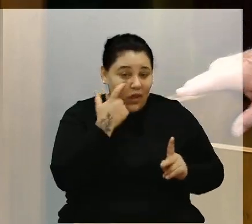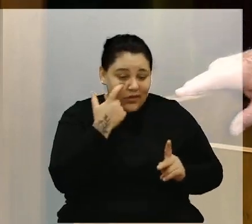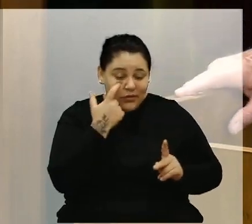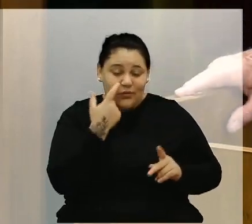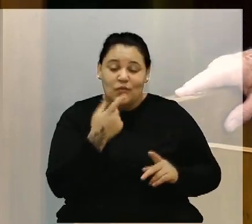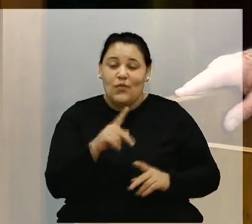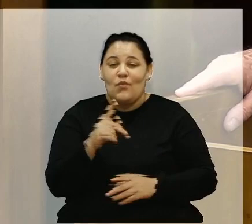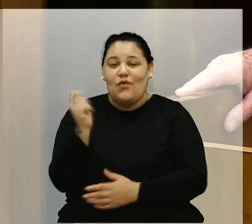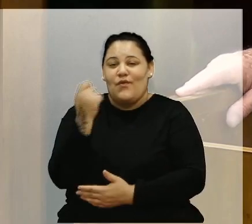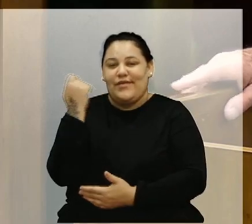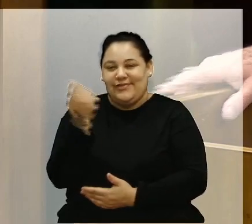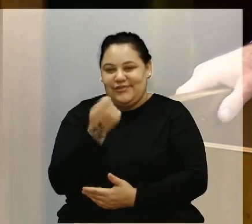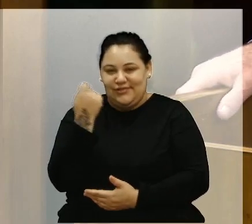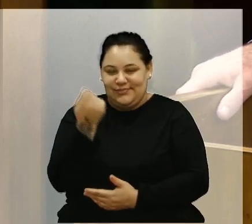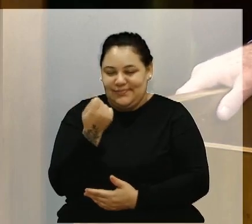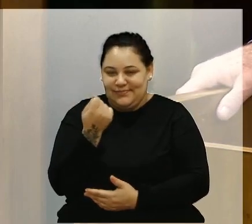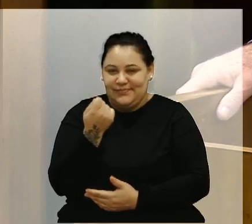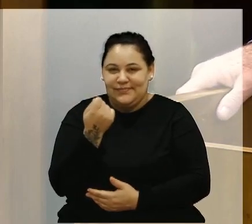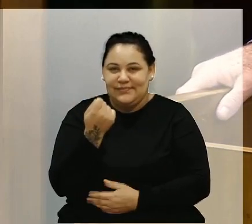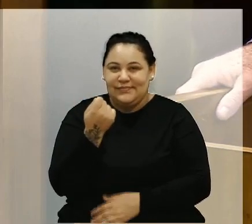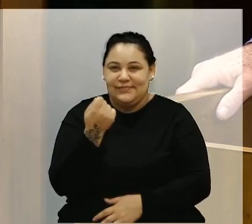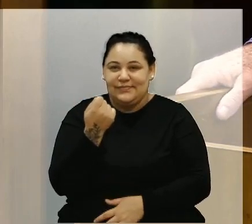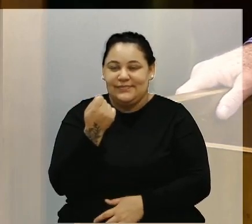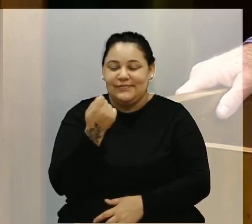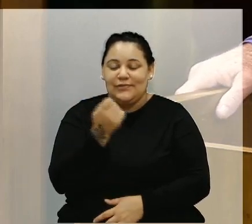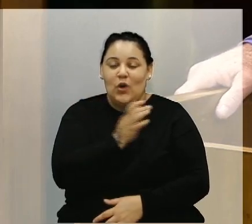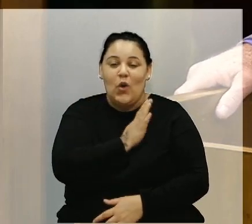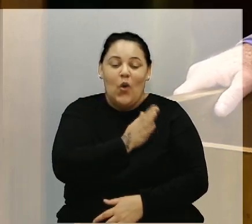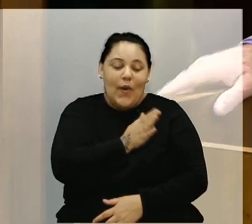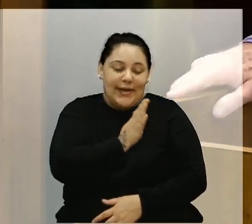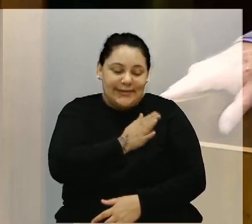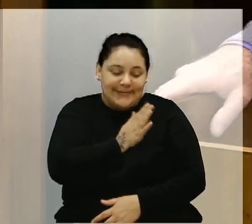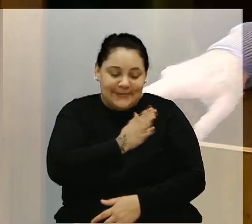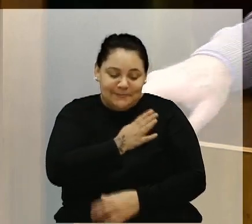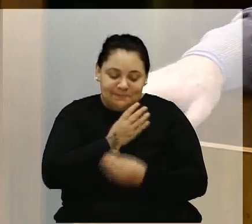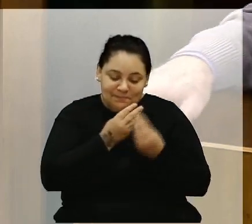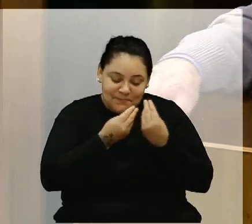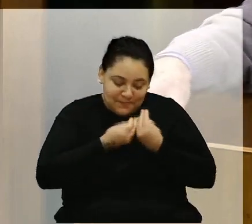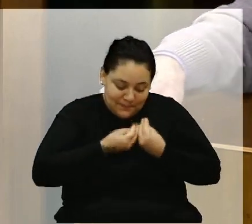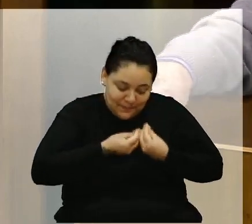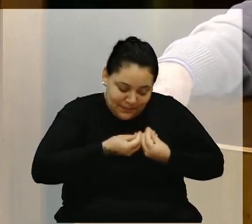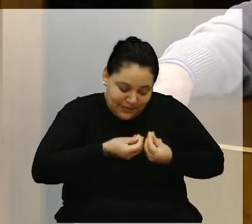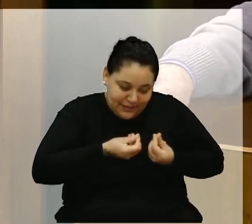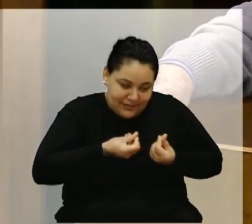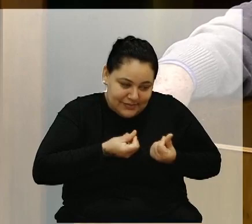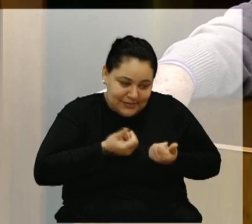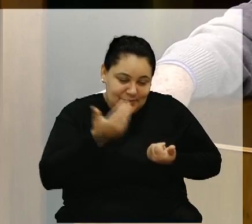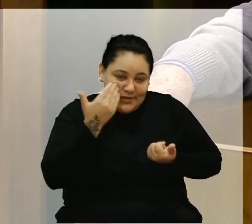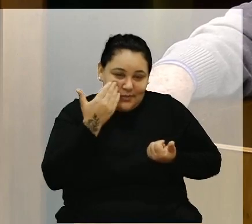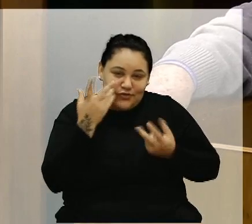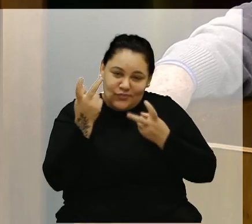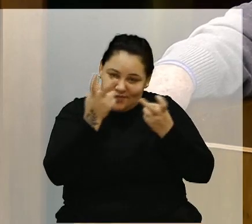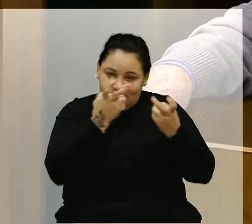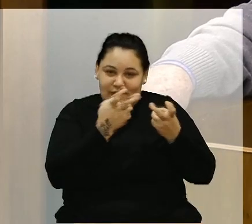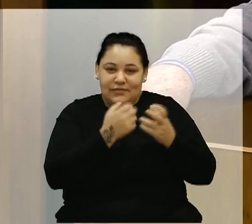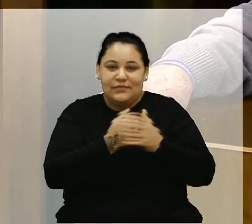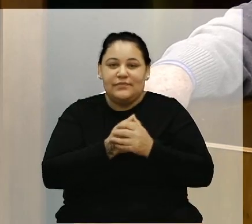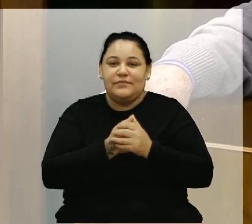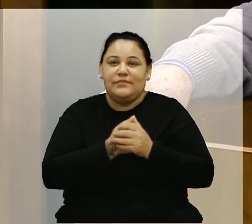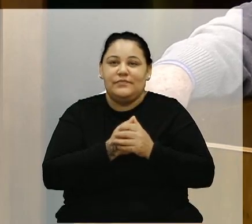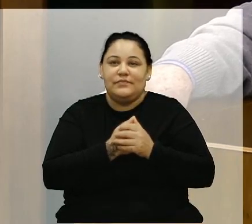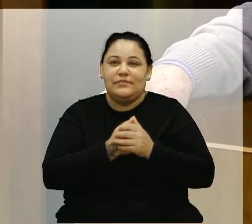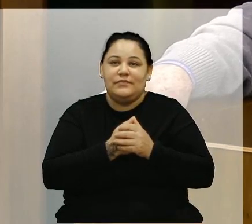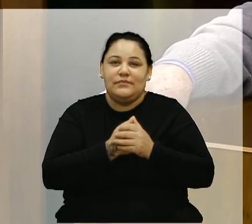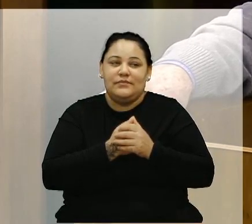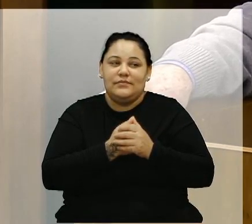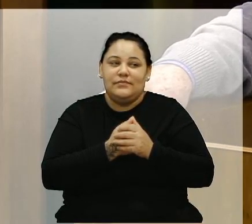Grande com um coração sensível que a gente tem notado. Torço